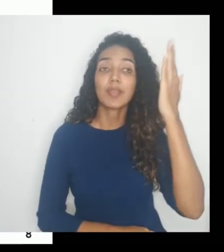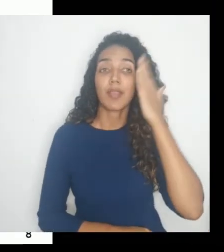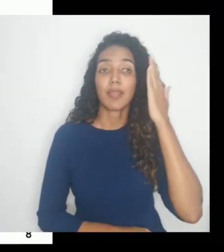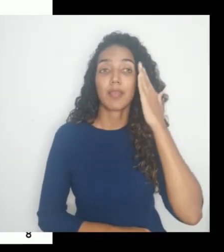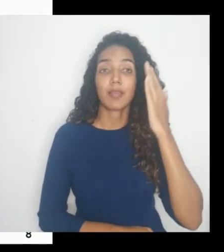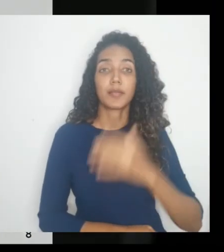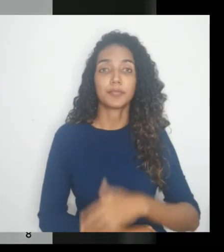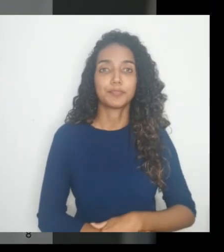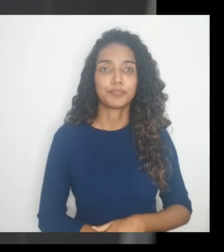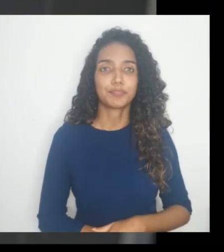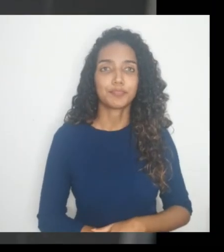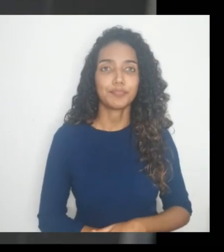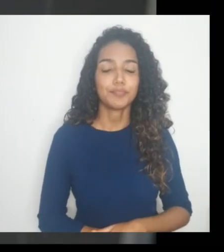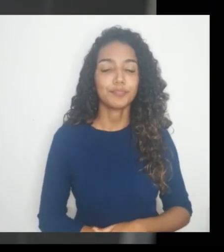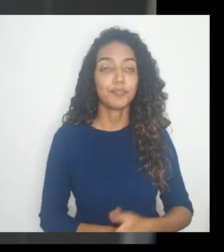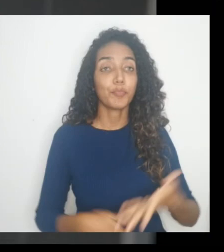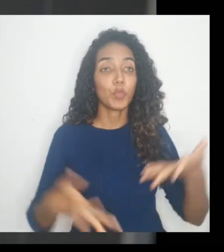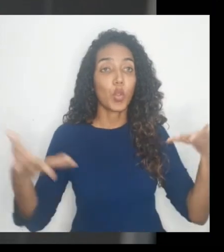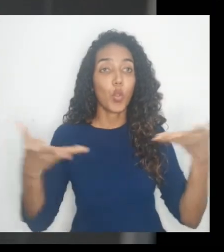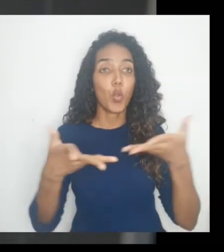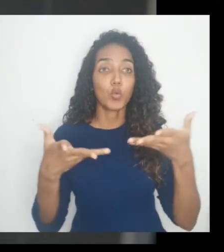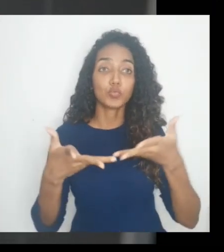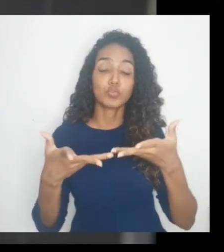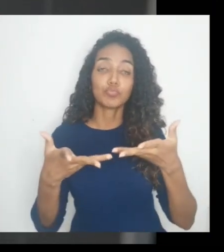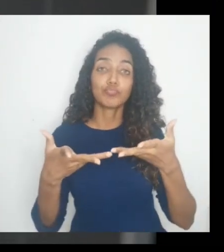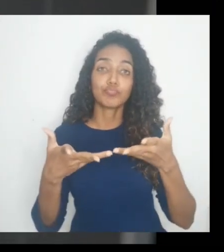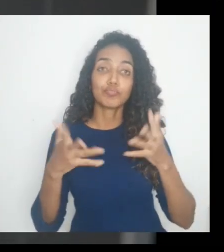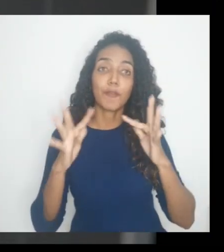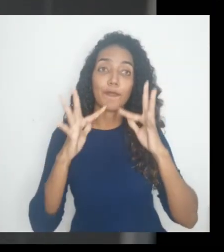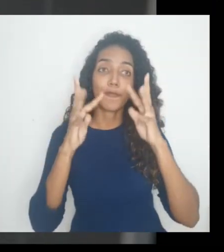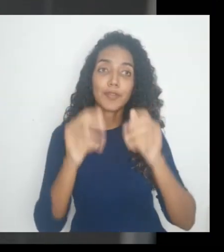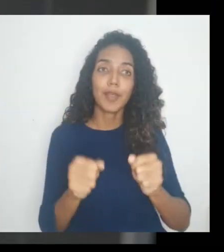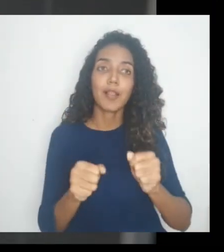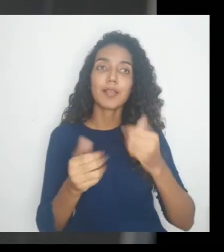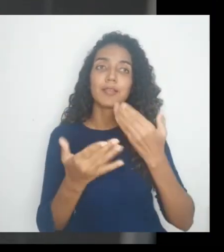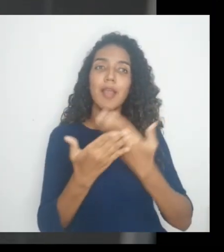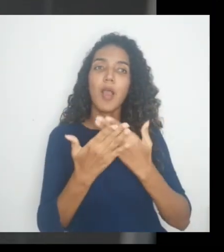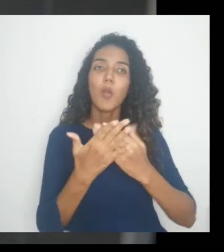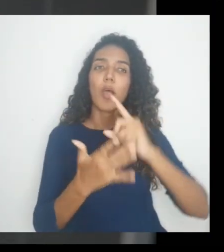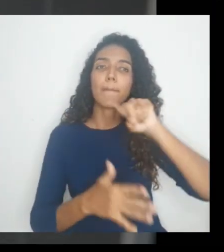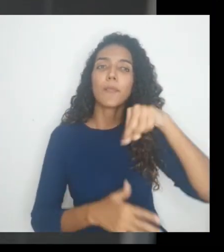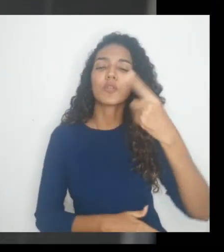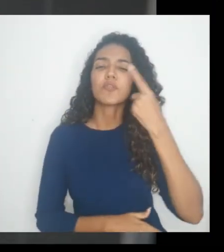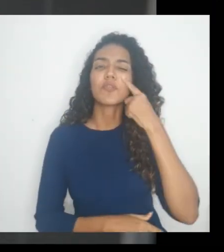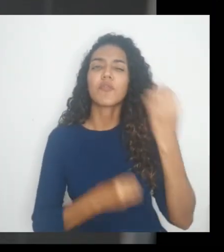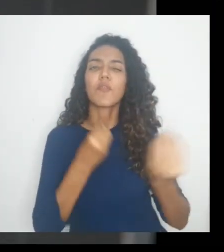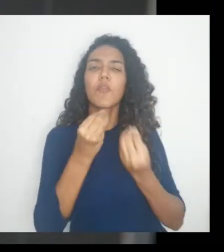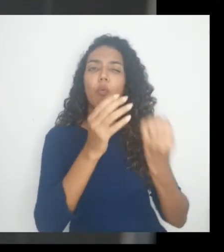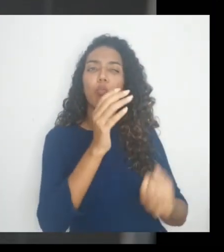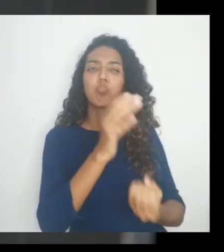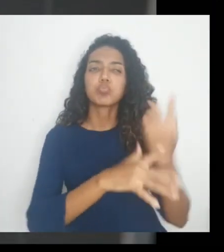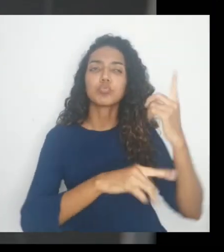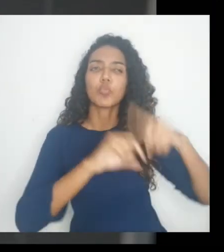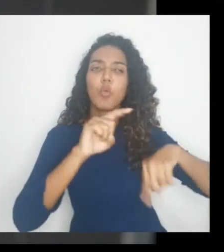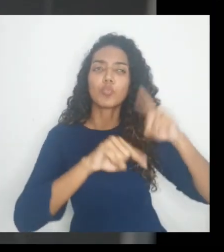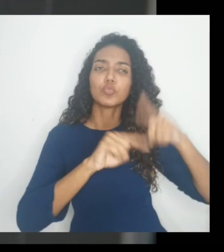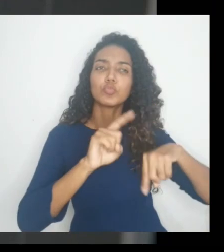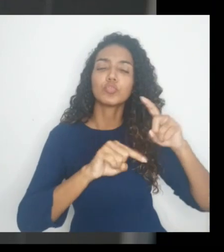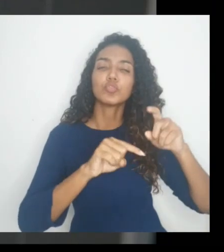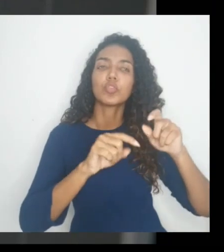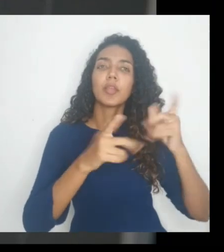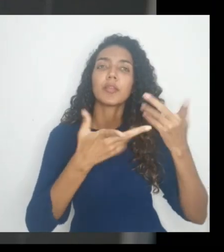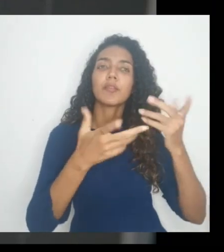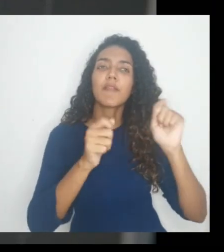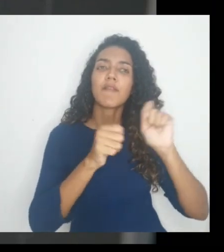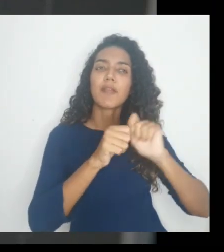Por hoje é isso. Na próxima aula a gente vai ver como é que a gente instancia objetos de uma classe e fazer isso de forma relativamente simples com alguns exercícios